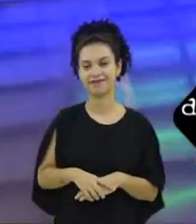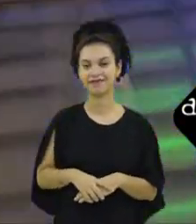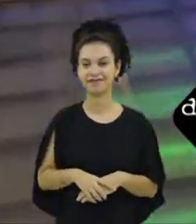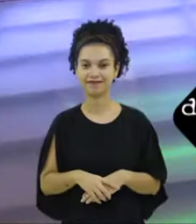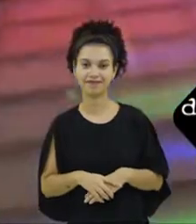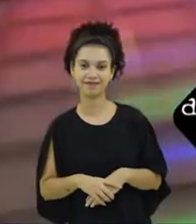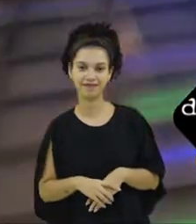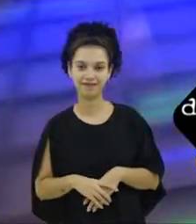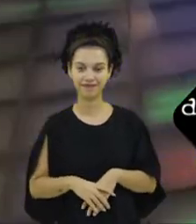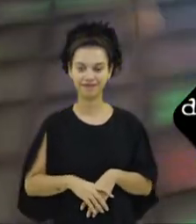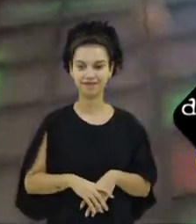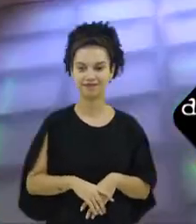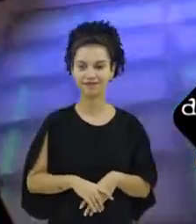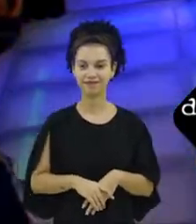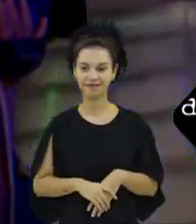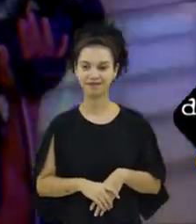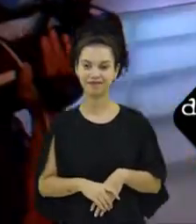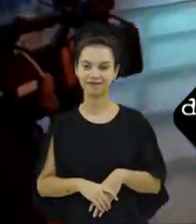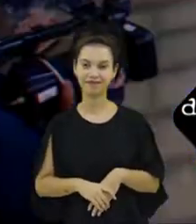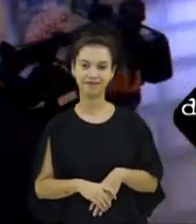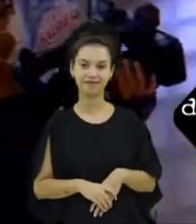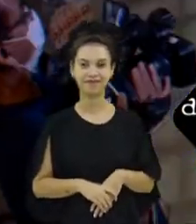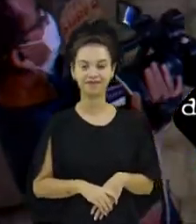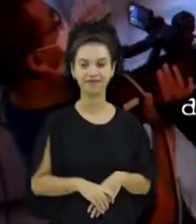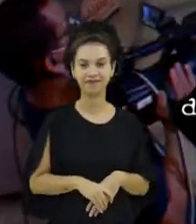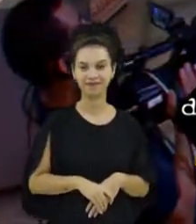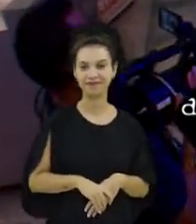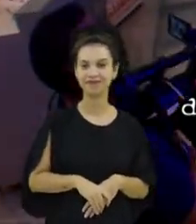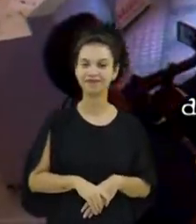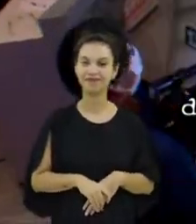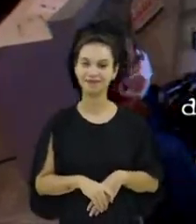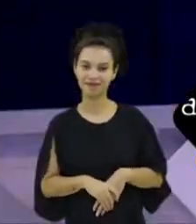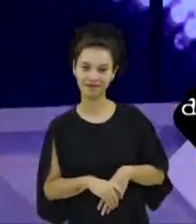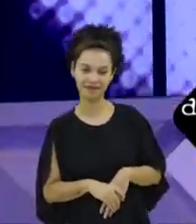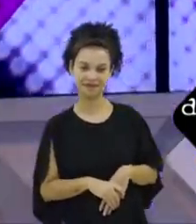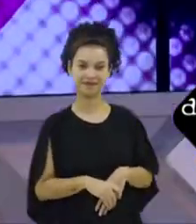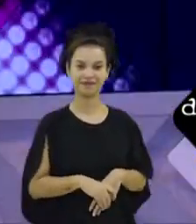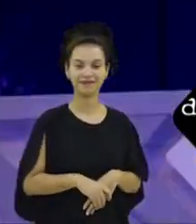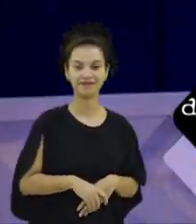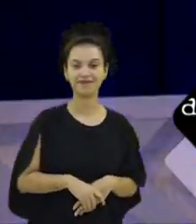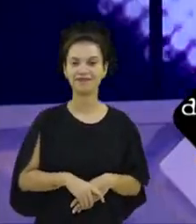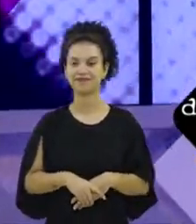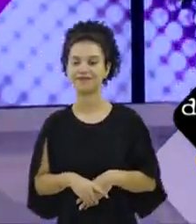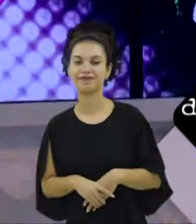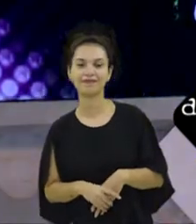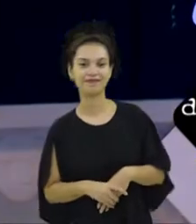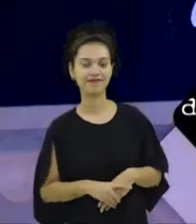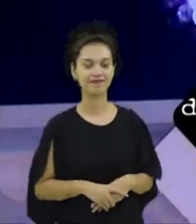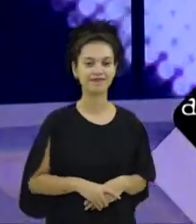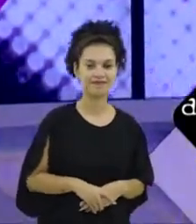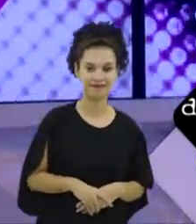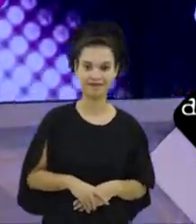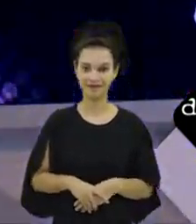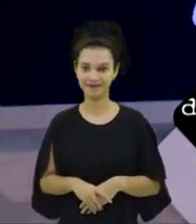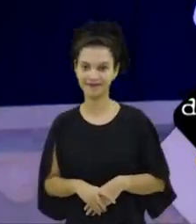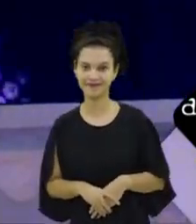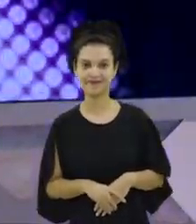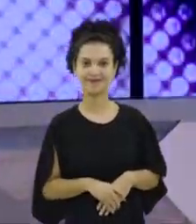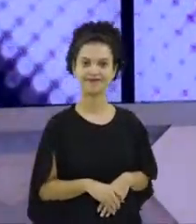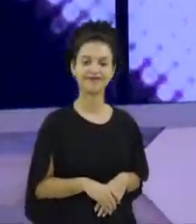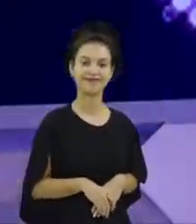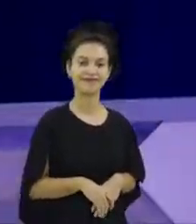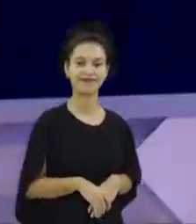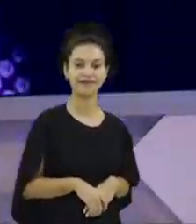Te dou amor, meu coração. Dou até o que eu não tenho pra te ver feliz. Mas quando você se